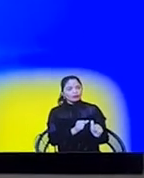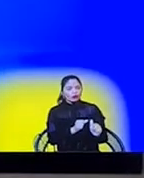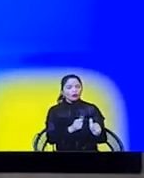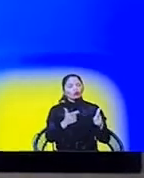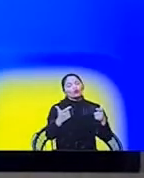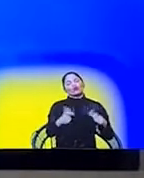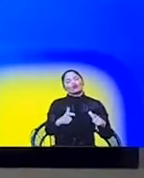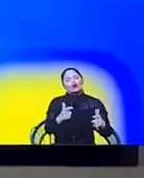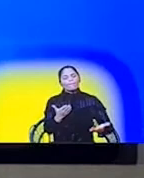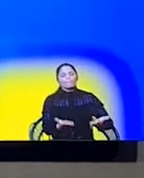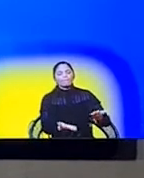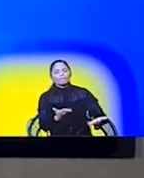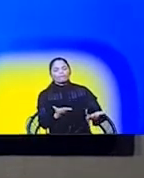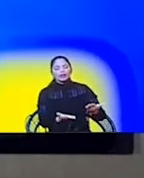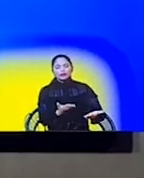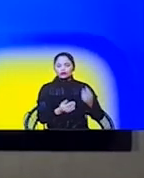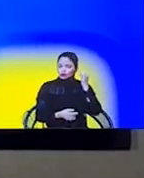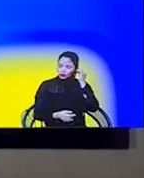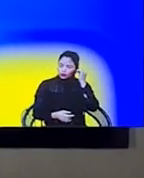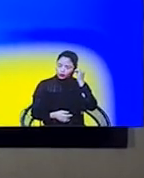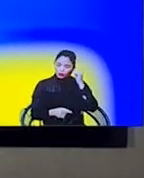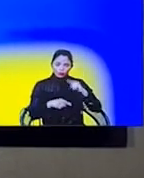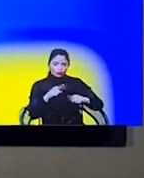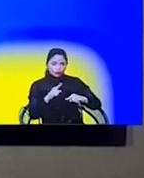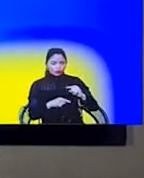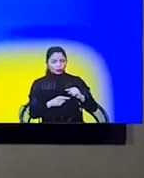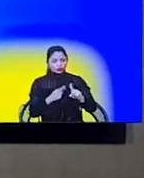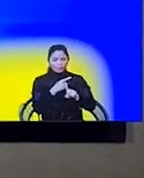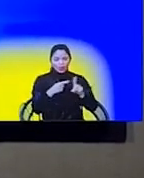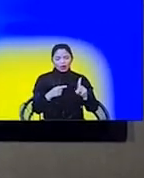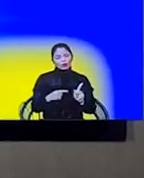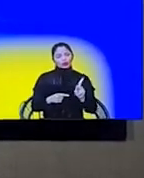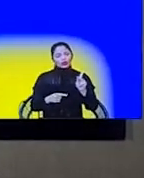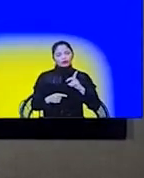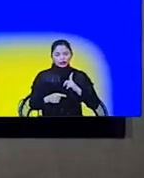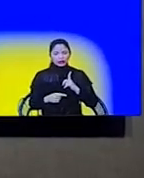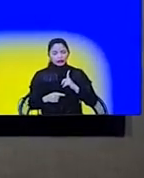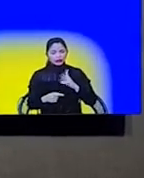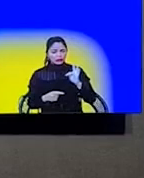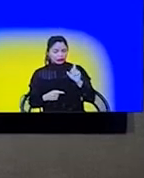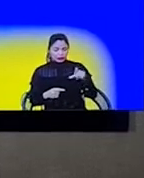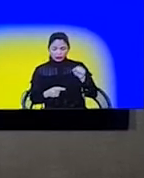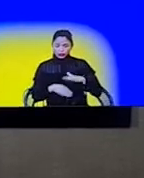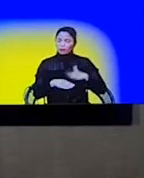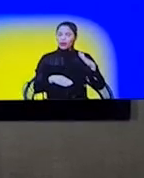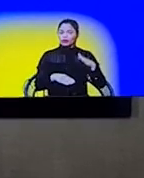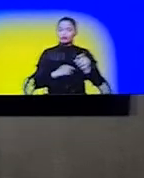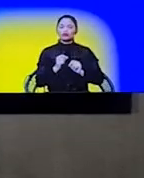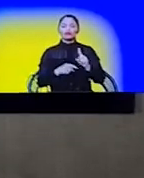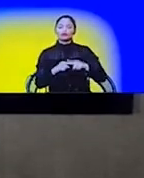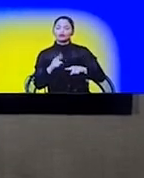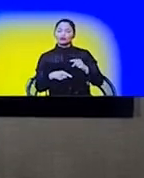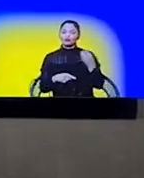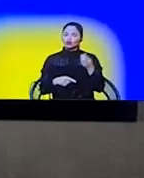referência de peso cubado. Então, ou seja, um produto de meio quilo vai ter uma taxa maior do que um produto de 30 quilos. Faz